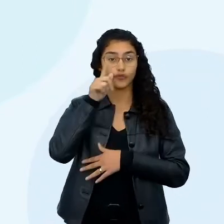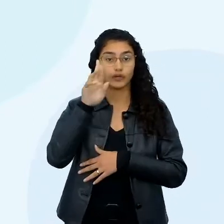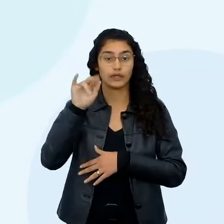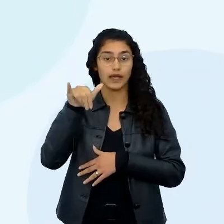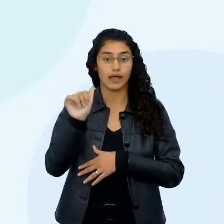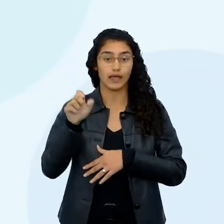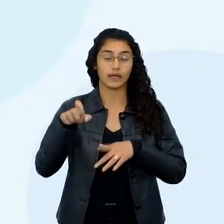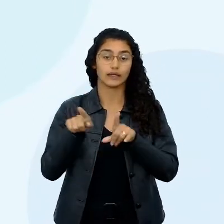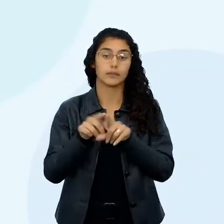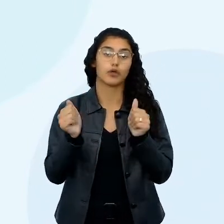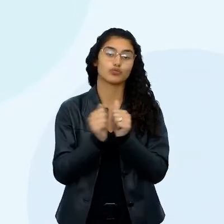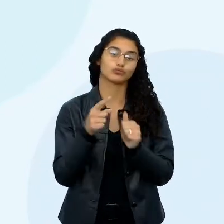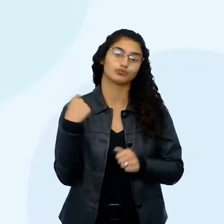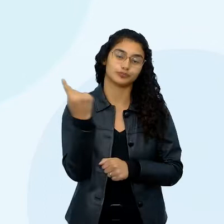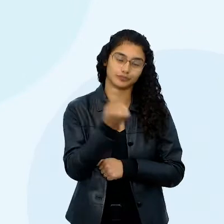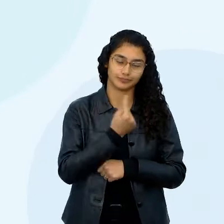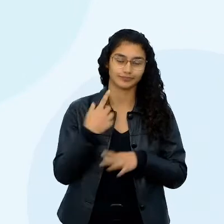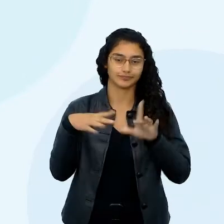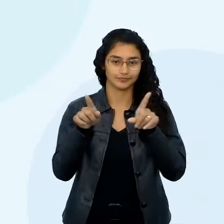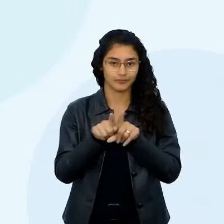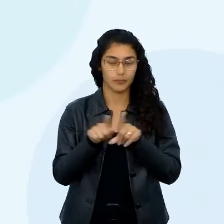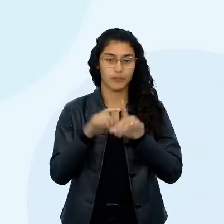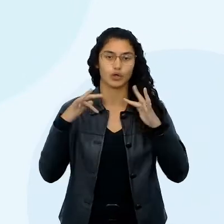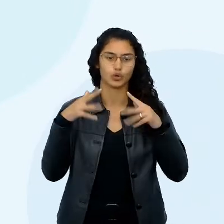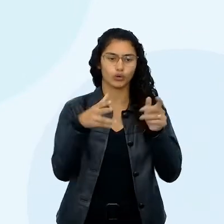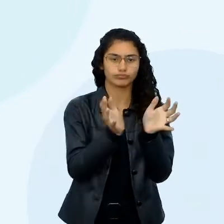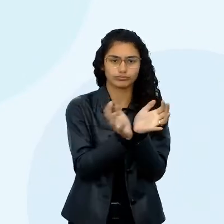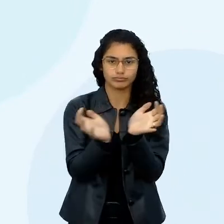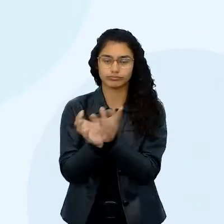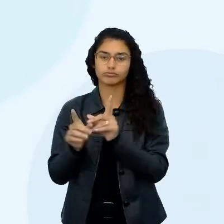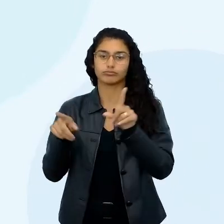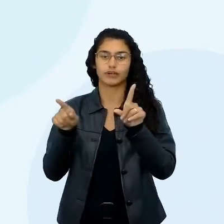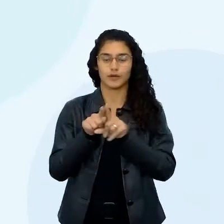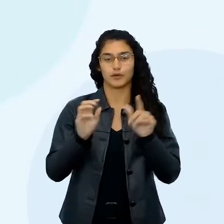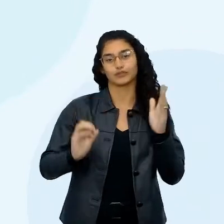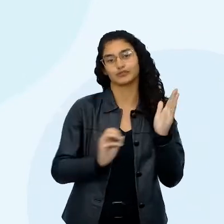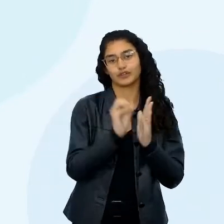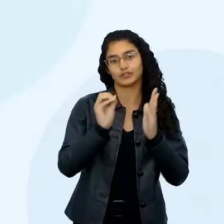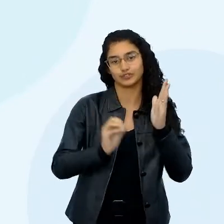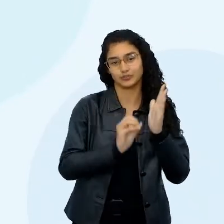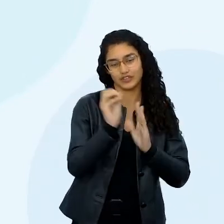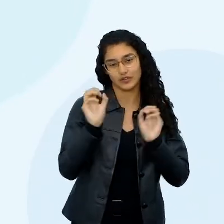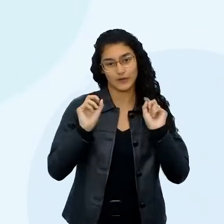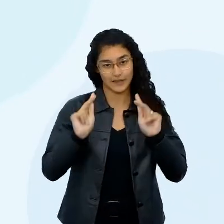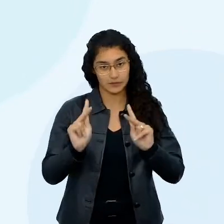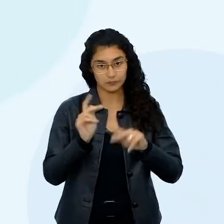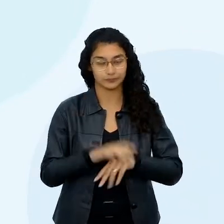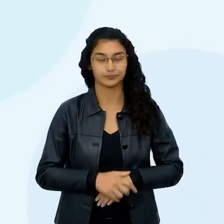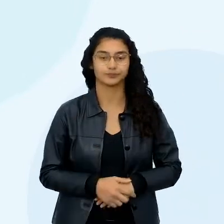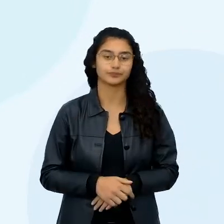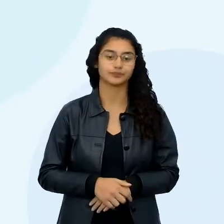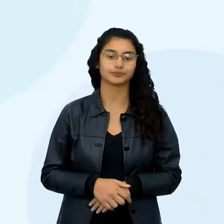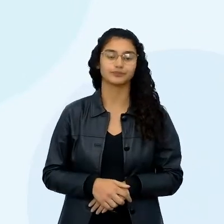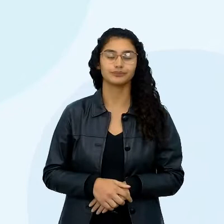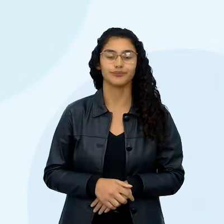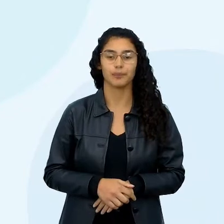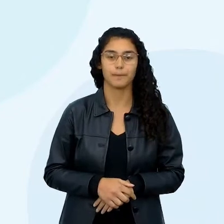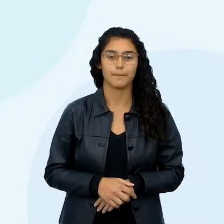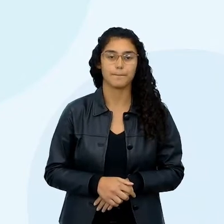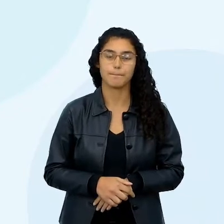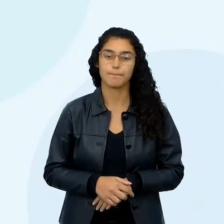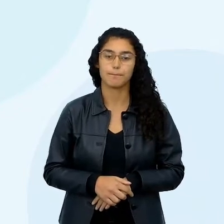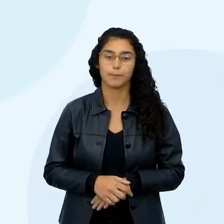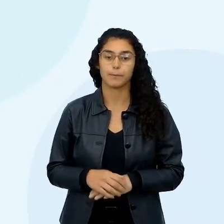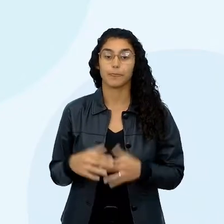e Rayane, que estarão aqui com a gente também, além de toda a equipe aqui do Centro de Mídias, tá certo, pessoal? Então, olha só, como